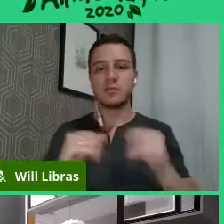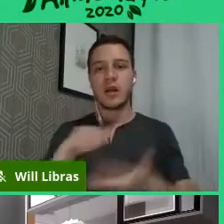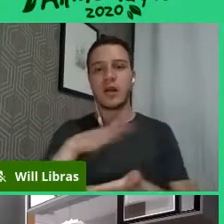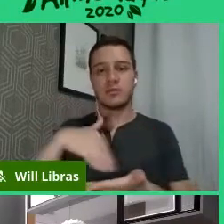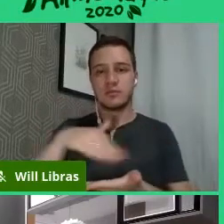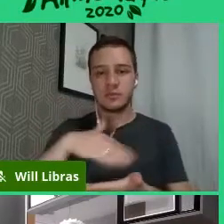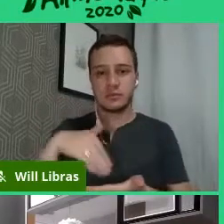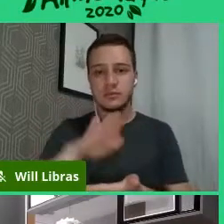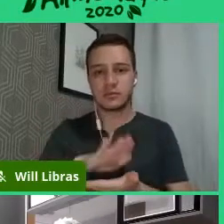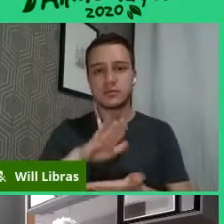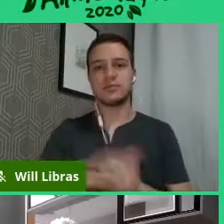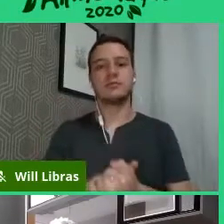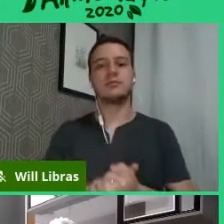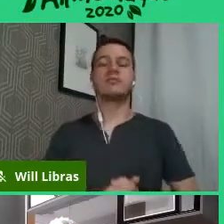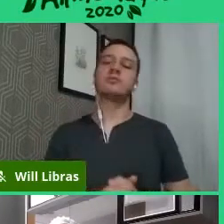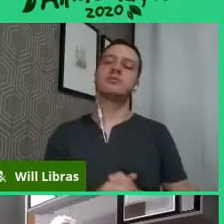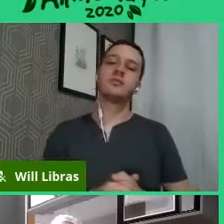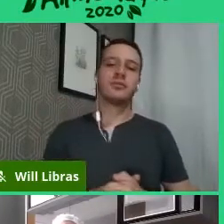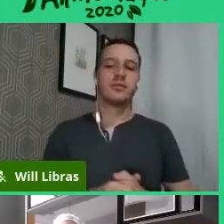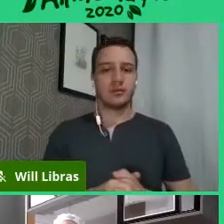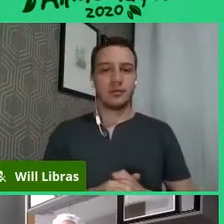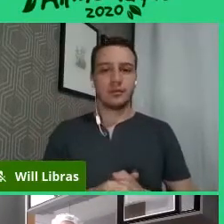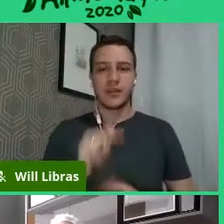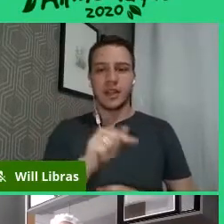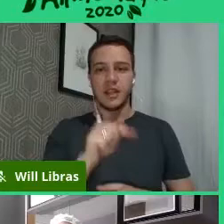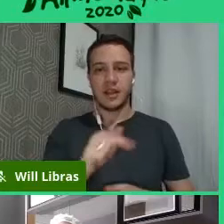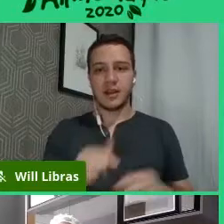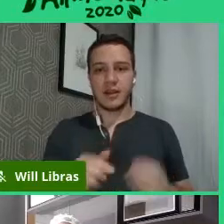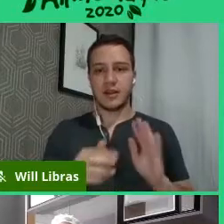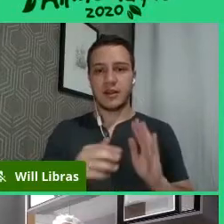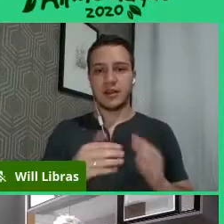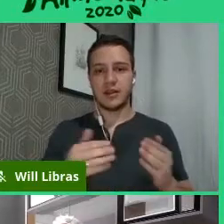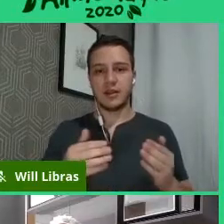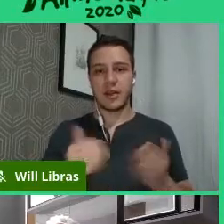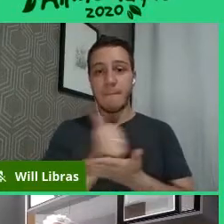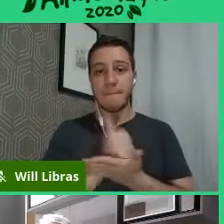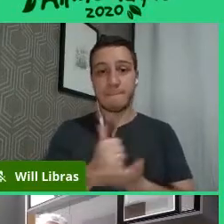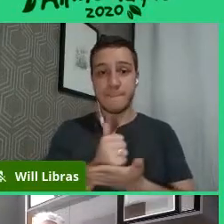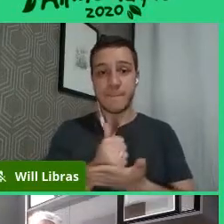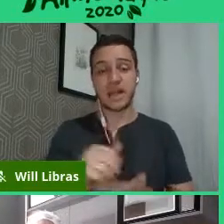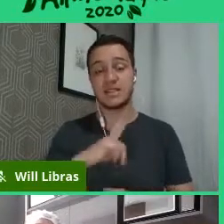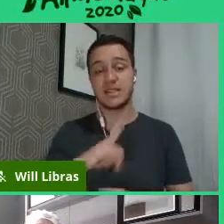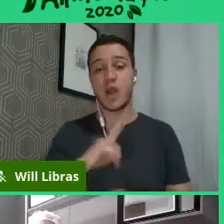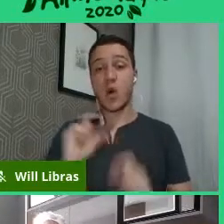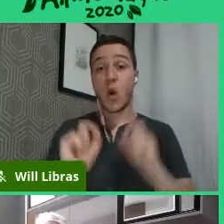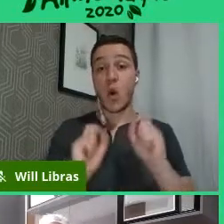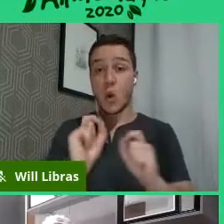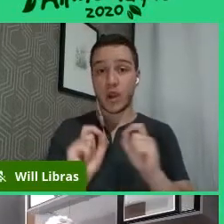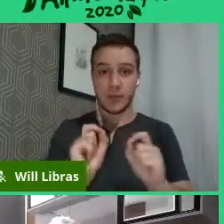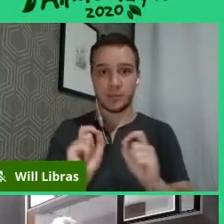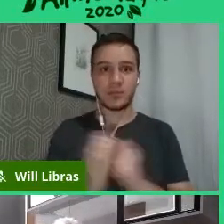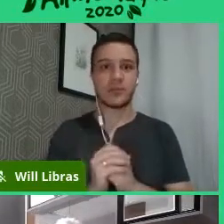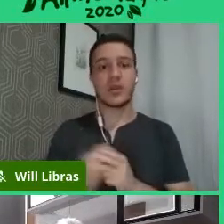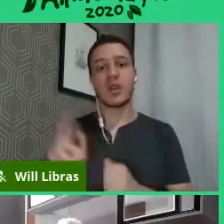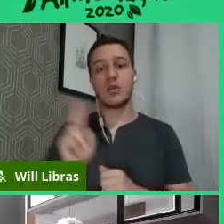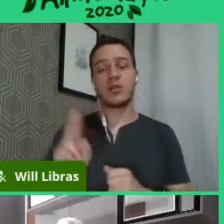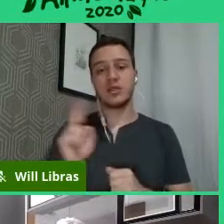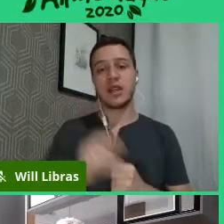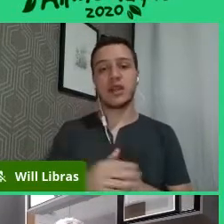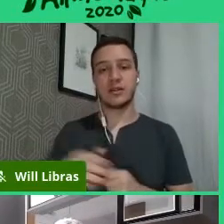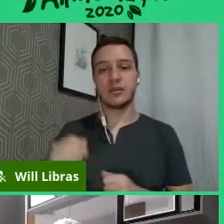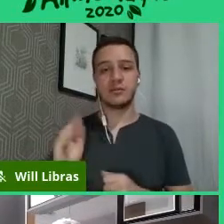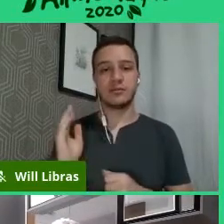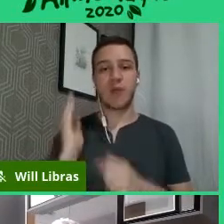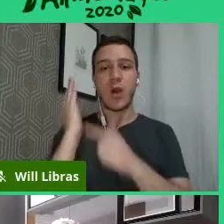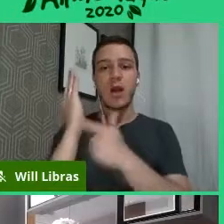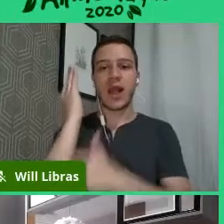né? E aqui também na nossa receita de base, eu vou estar utilizando os talos